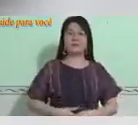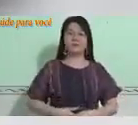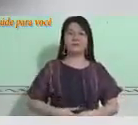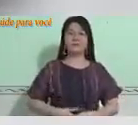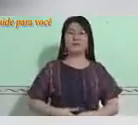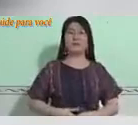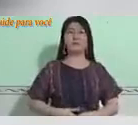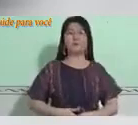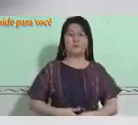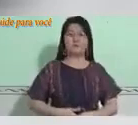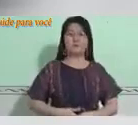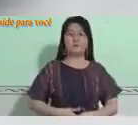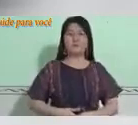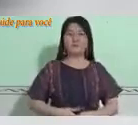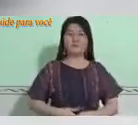anti-inflamatórios.